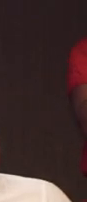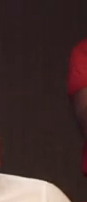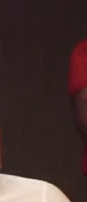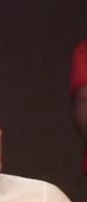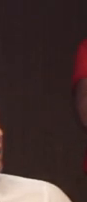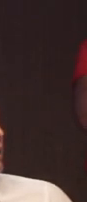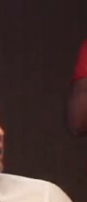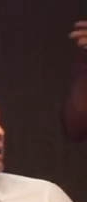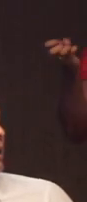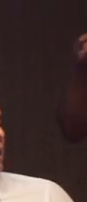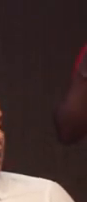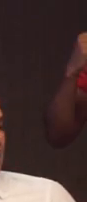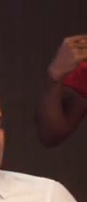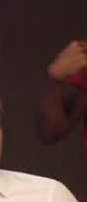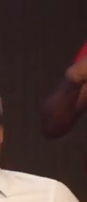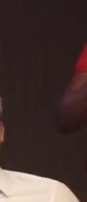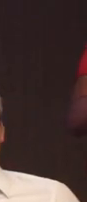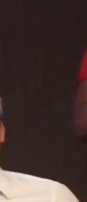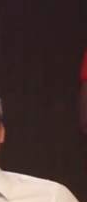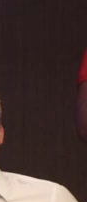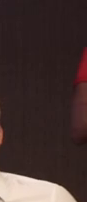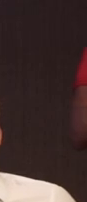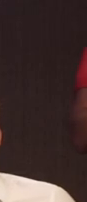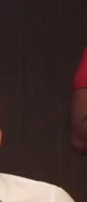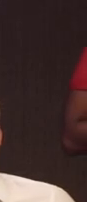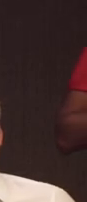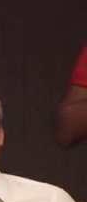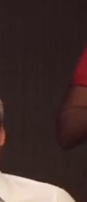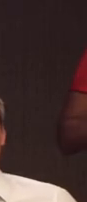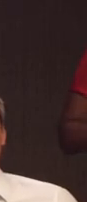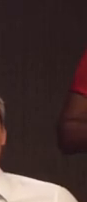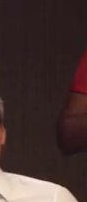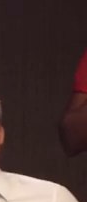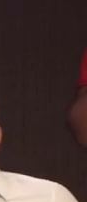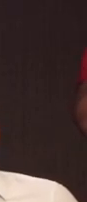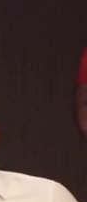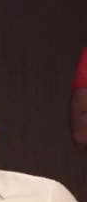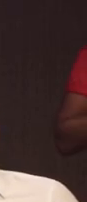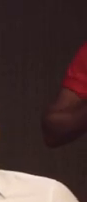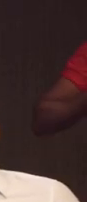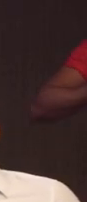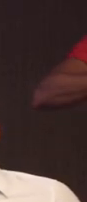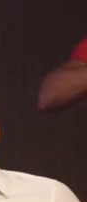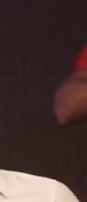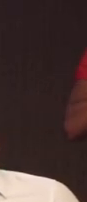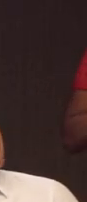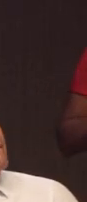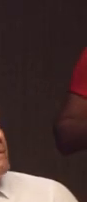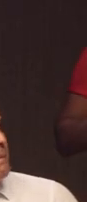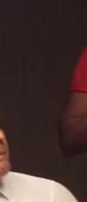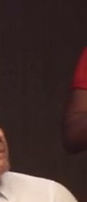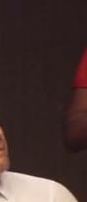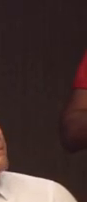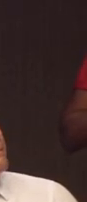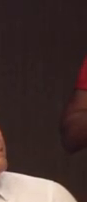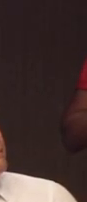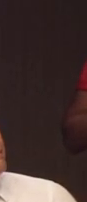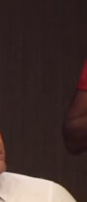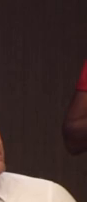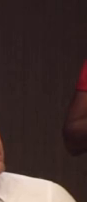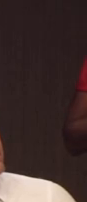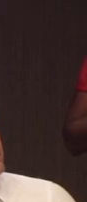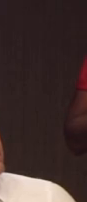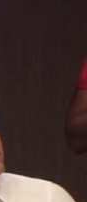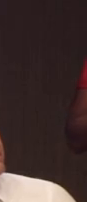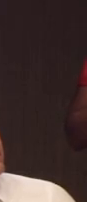mostre para as novas gerações, de fato, que nós somos. A gente tem que dar conta disso de forma muito profunda. Por isso, por aquilo que o Lindbergh